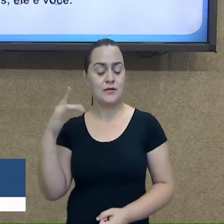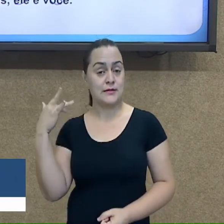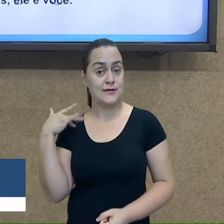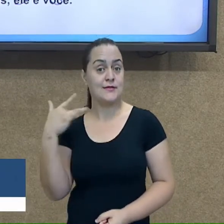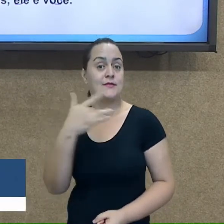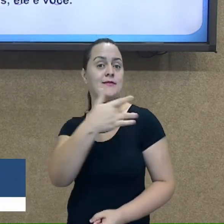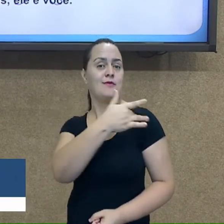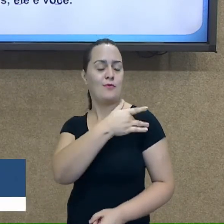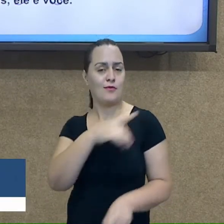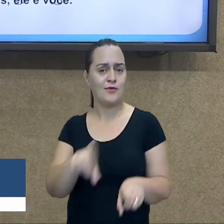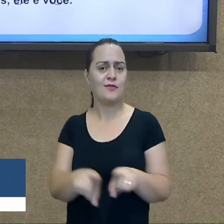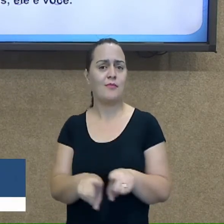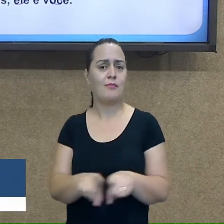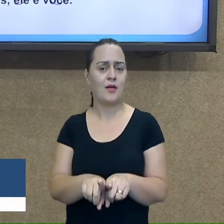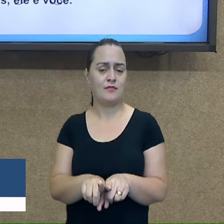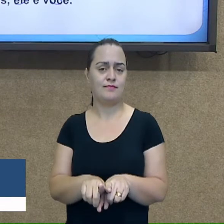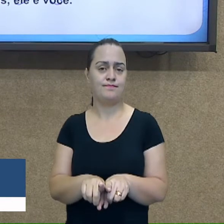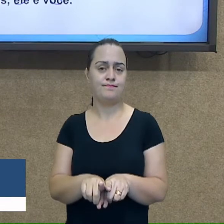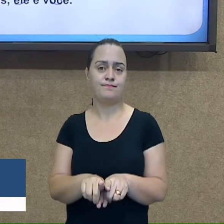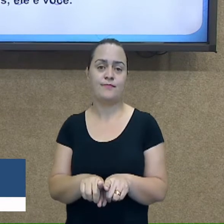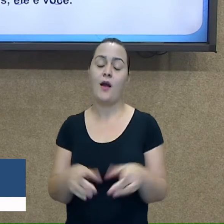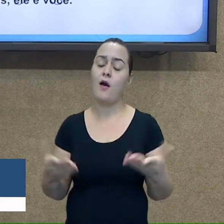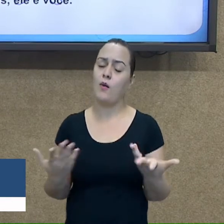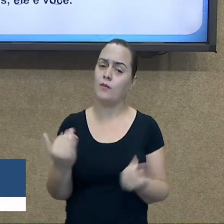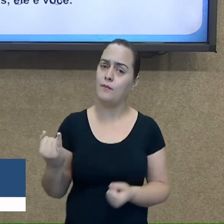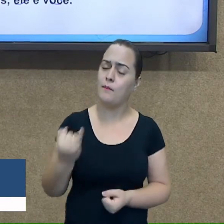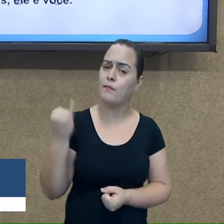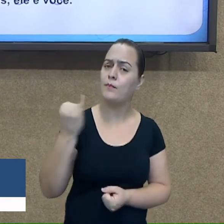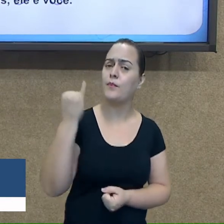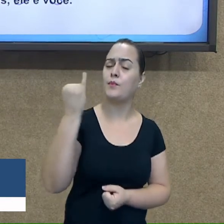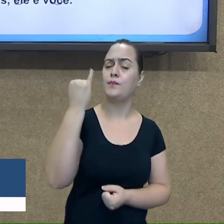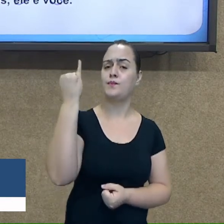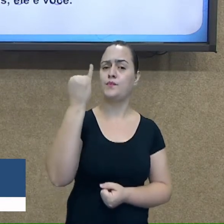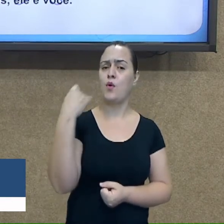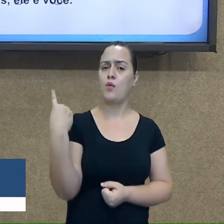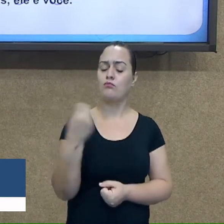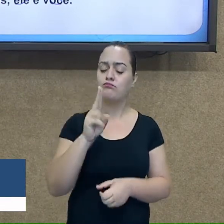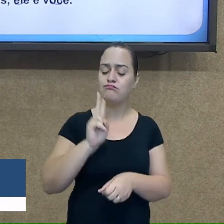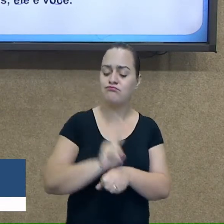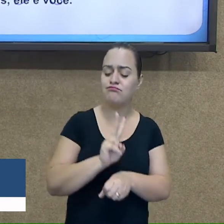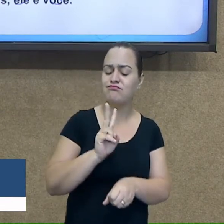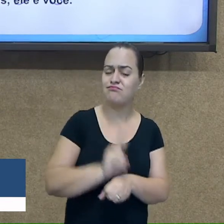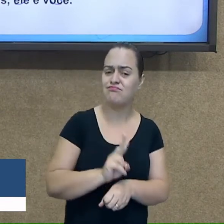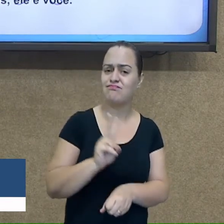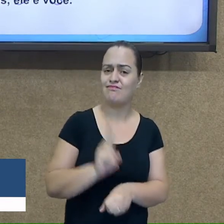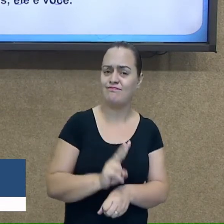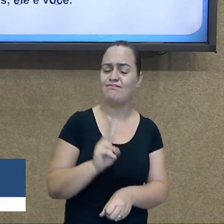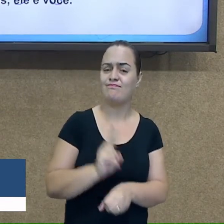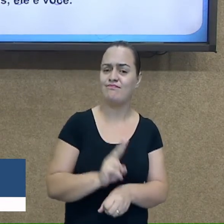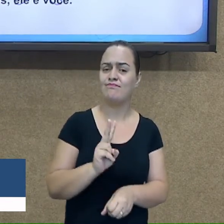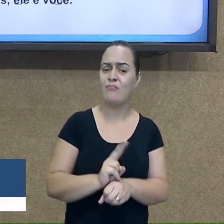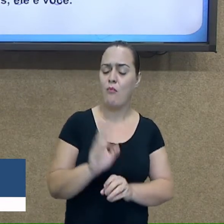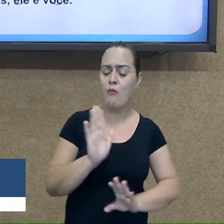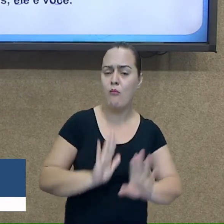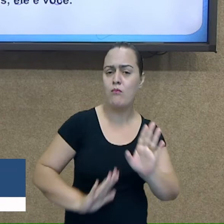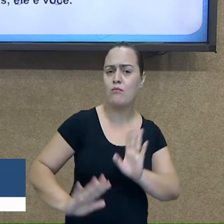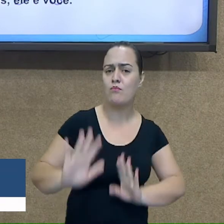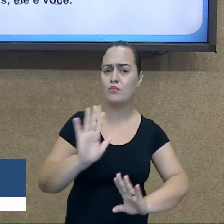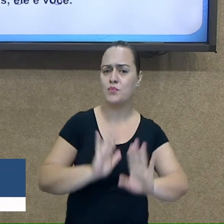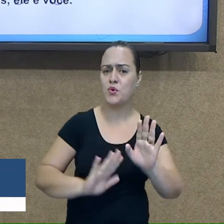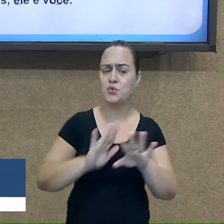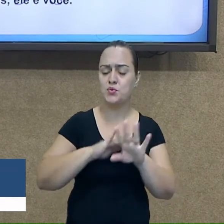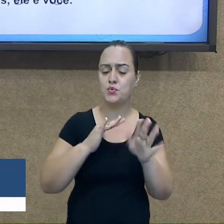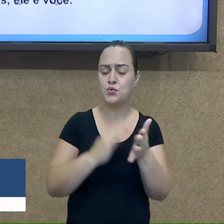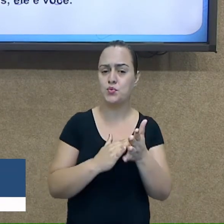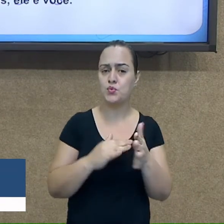saúde. Então, para isso, é importante que nós tenhamos cuidado, zelo, higiene.